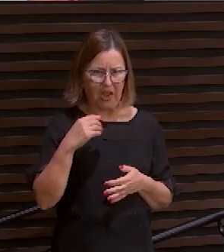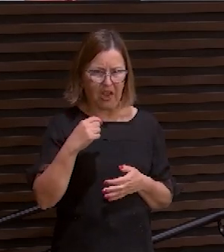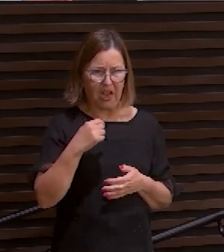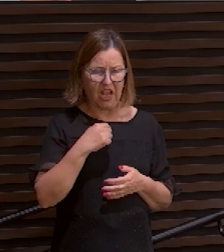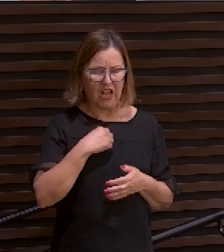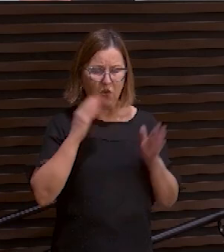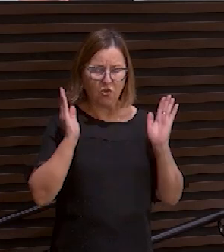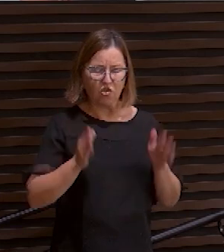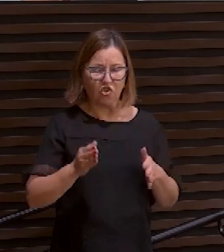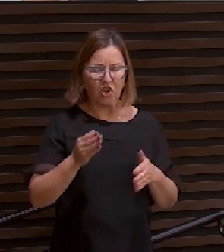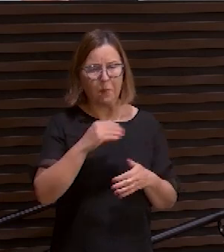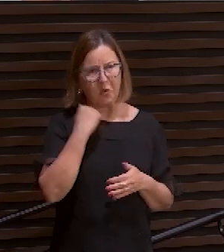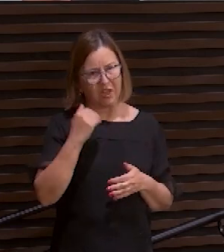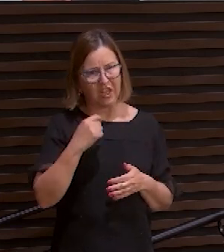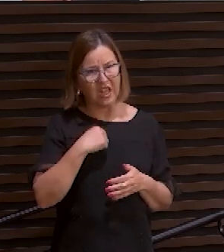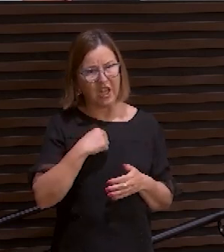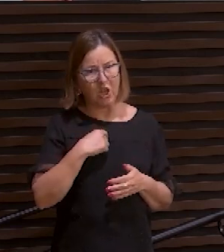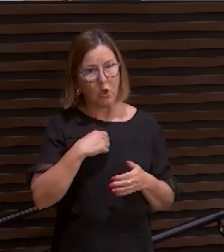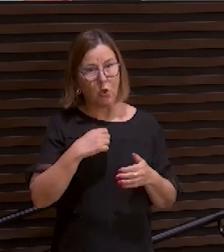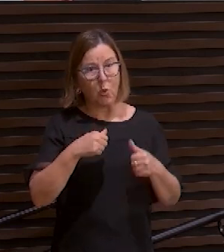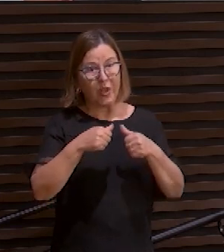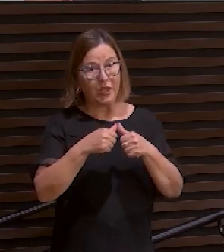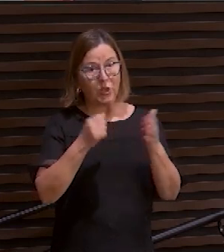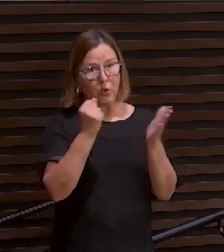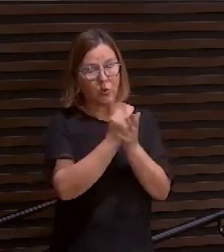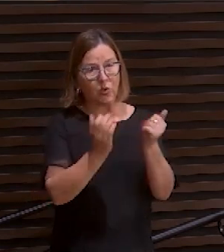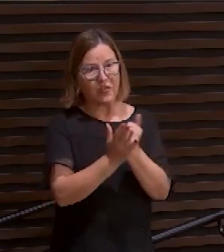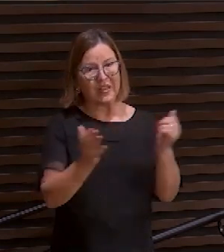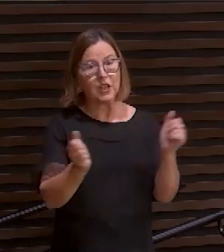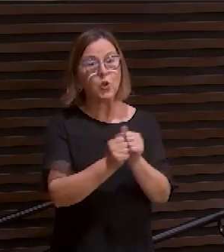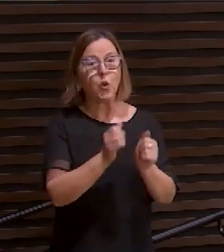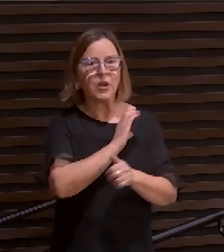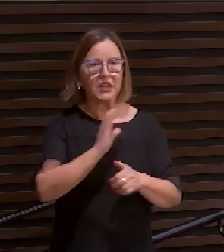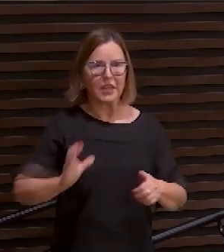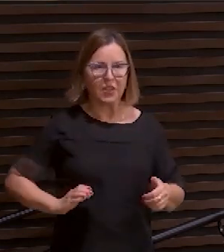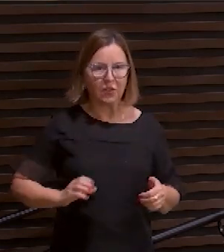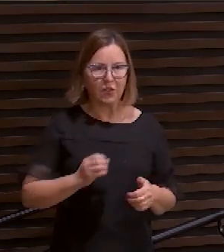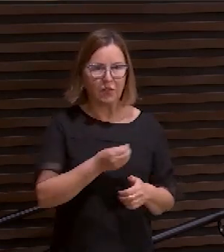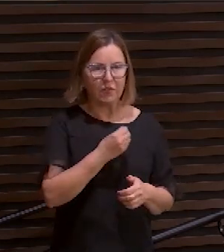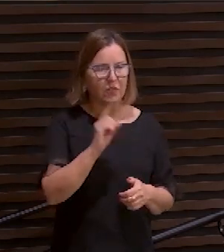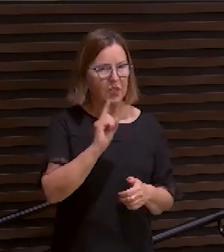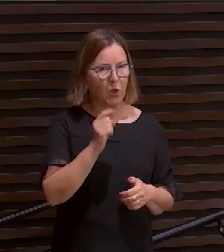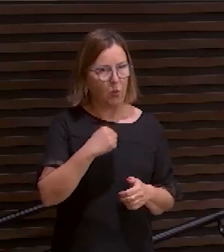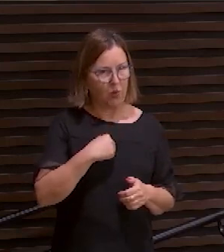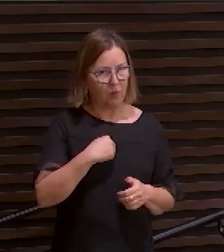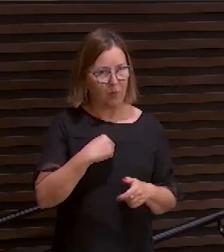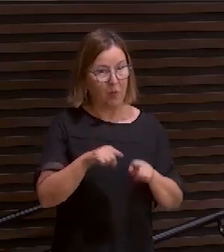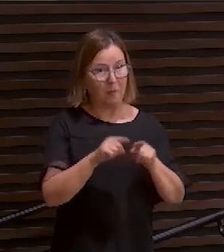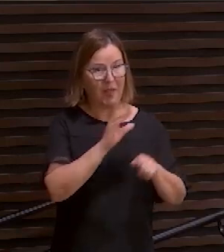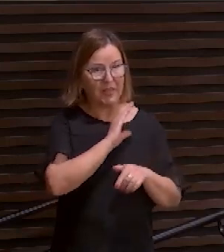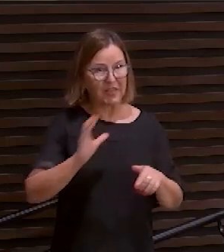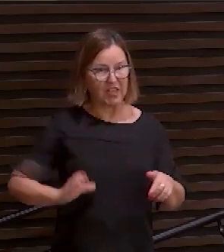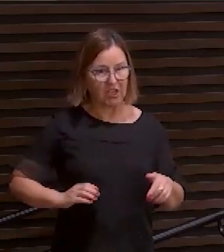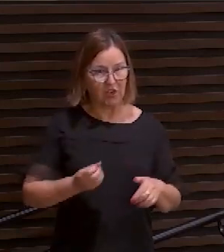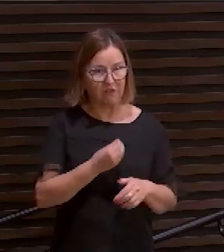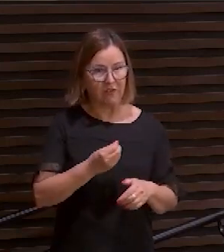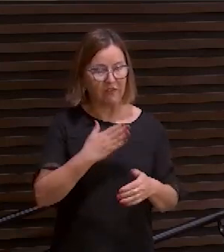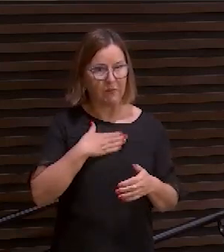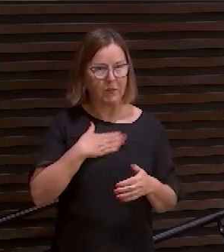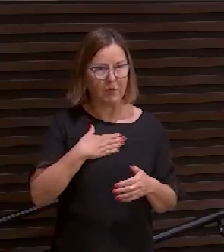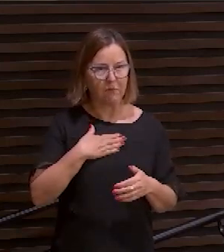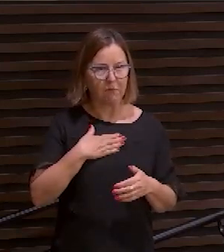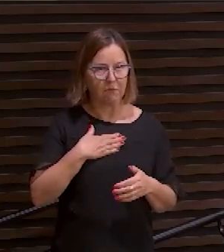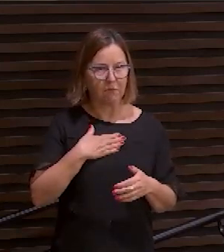Eu estou crucificado com Cristo e vivo não mais eu, mas Cristo vive em mim.